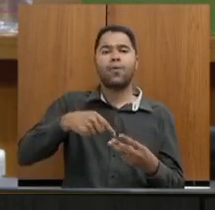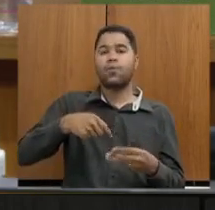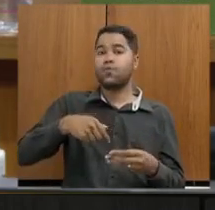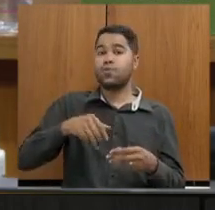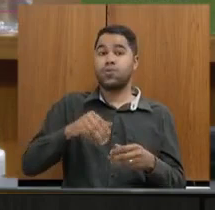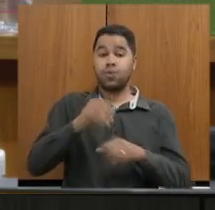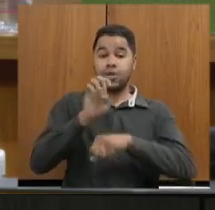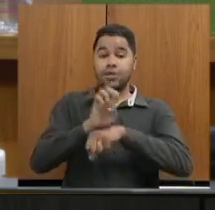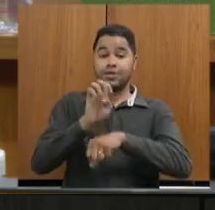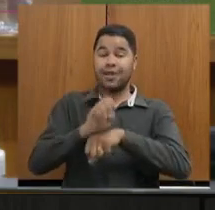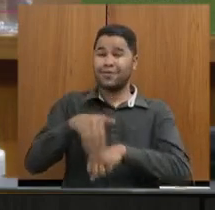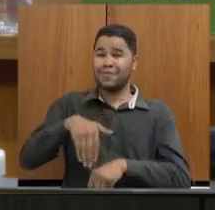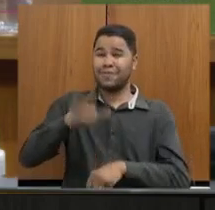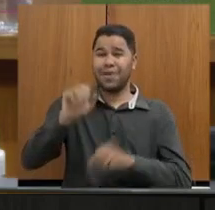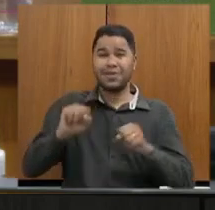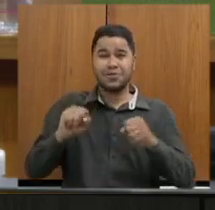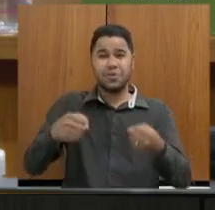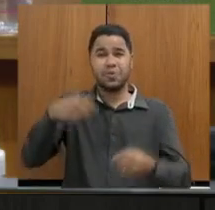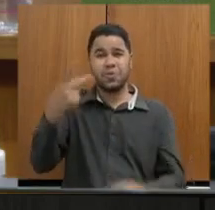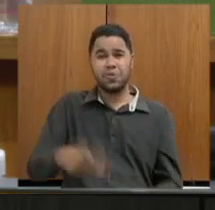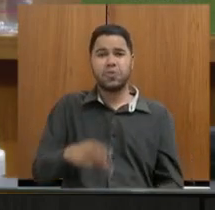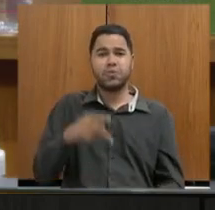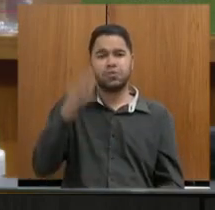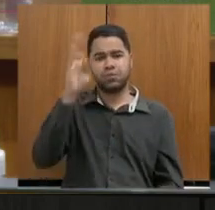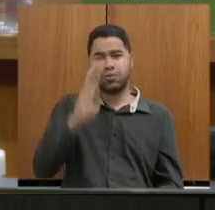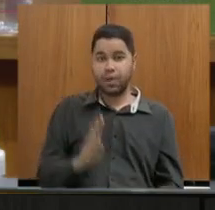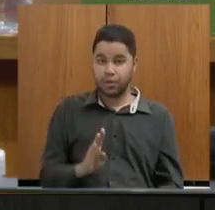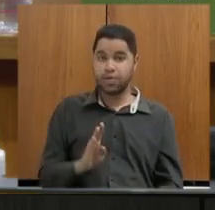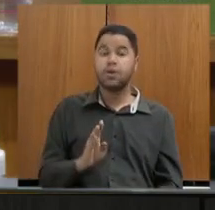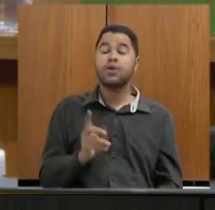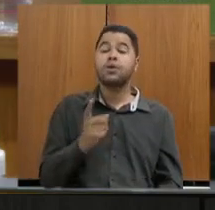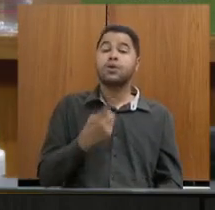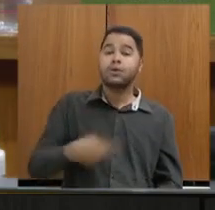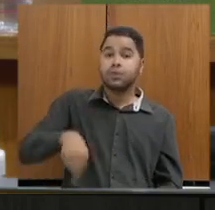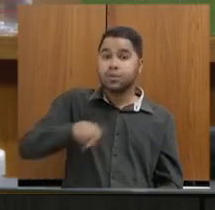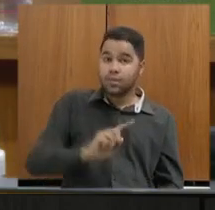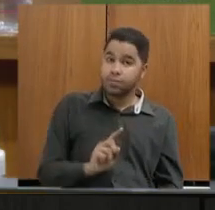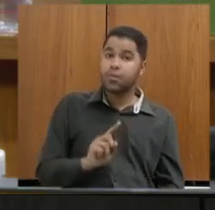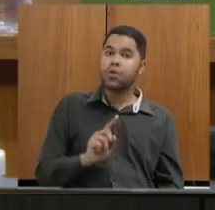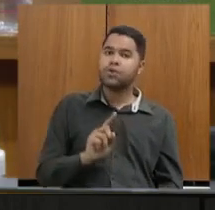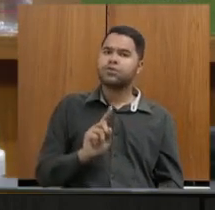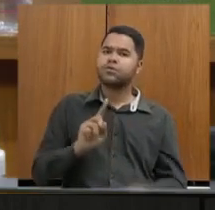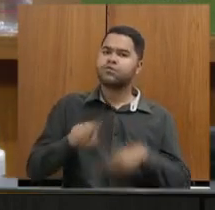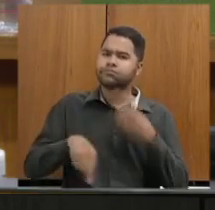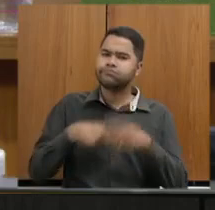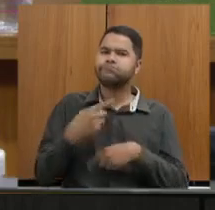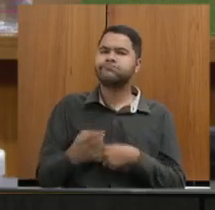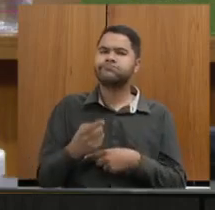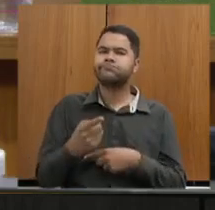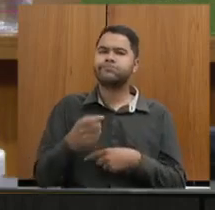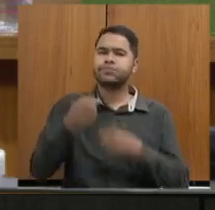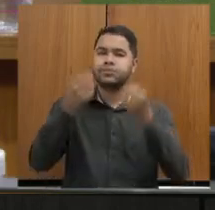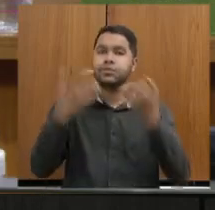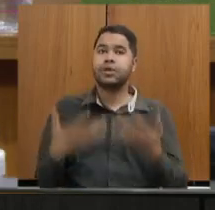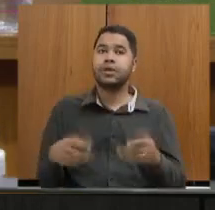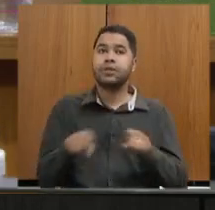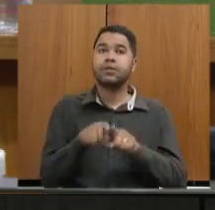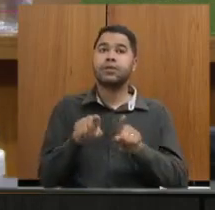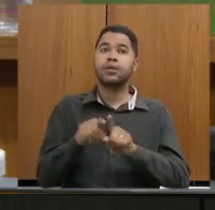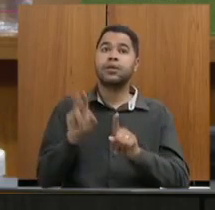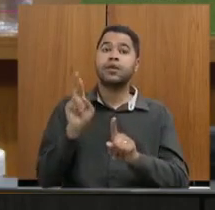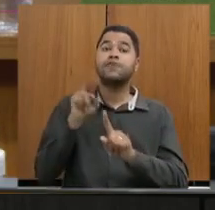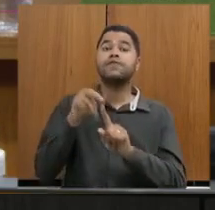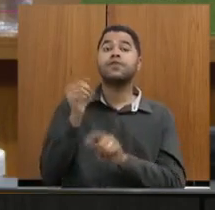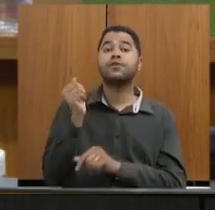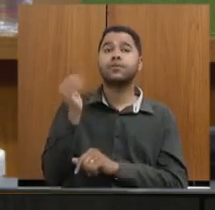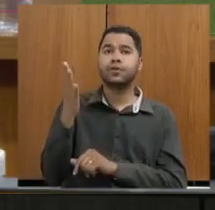continua então nessa visão de buscar e daqui a pouco Deputado queria dizer que inclusive vai precisa de ter referências